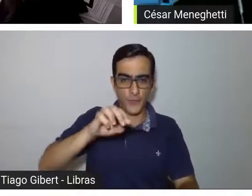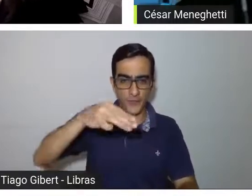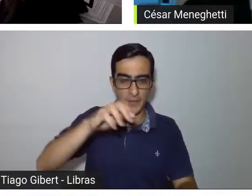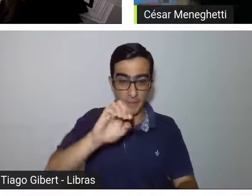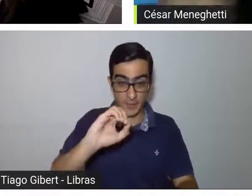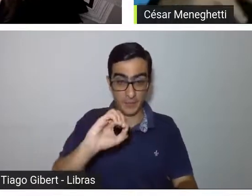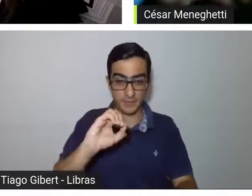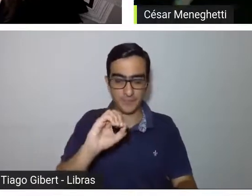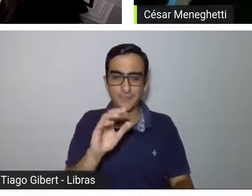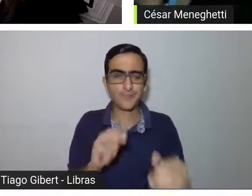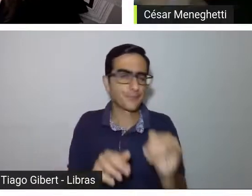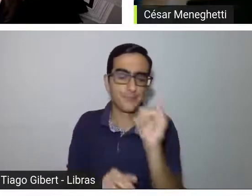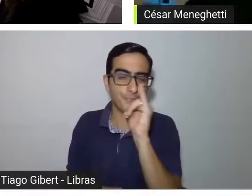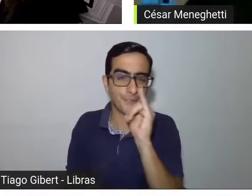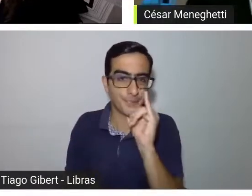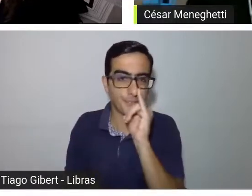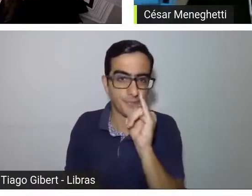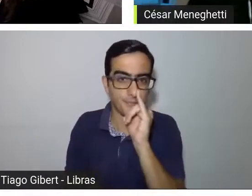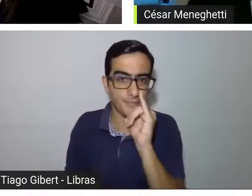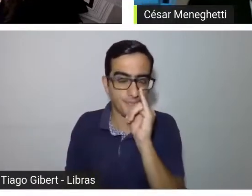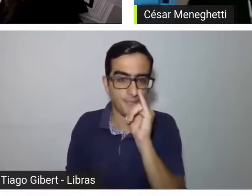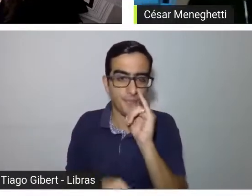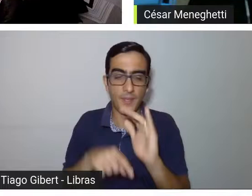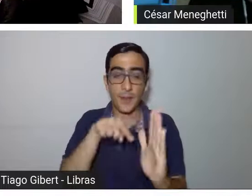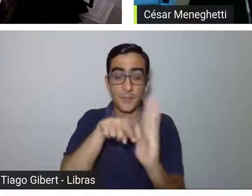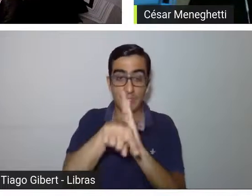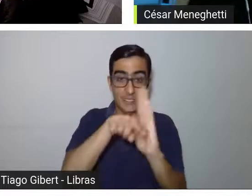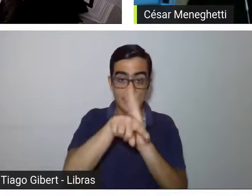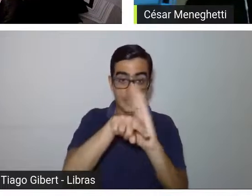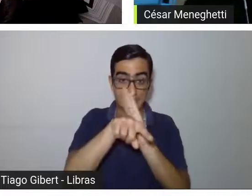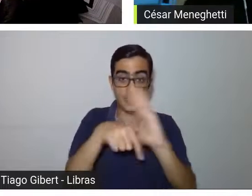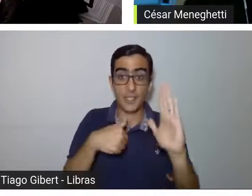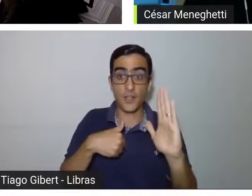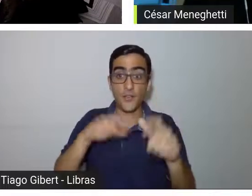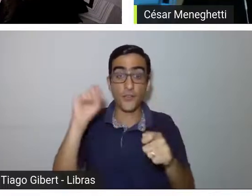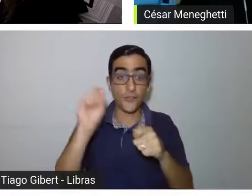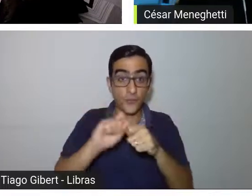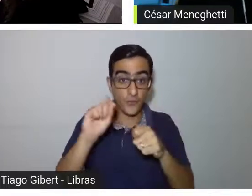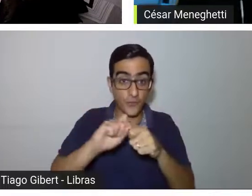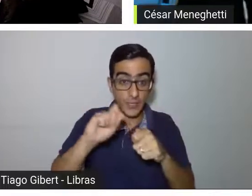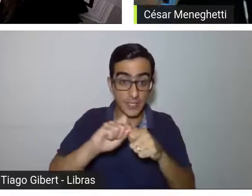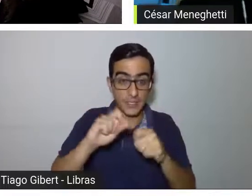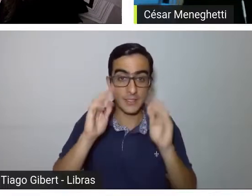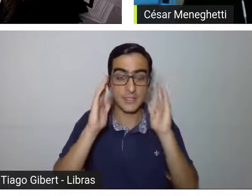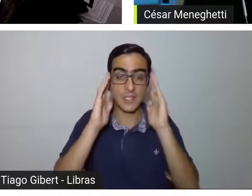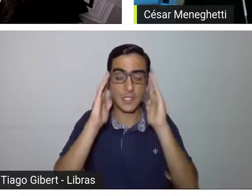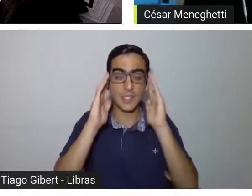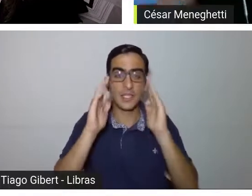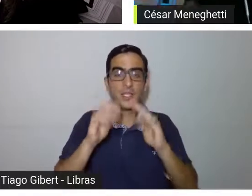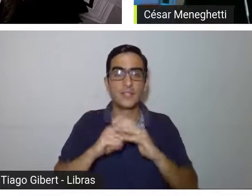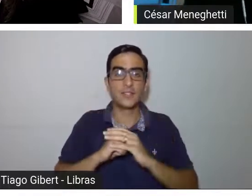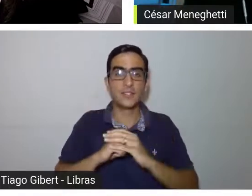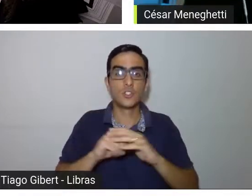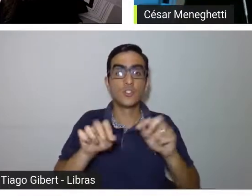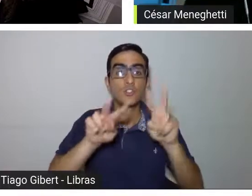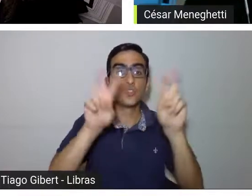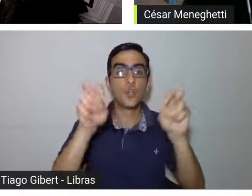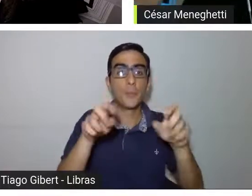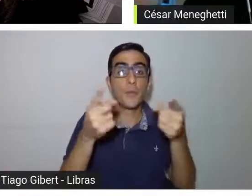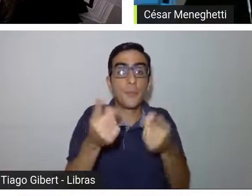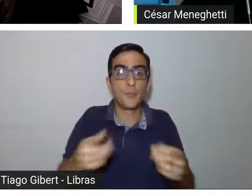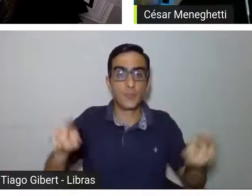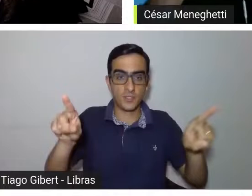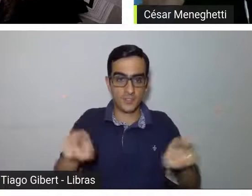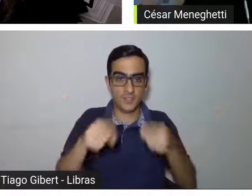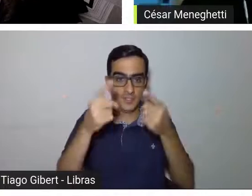única, uma das pesquisas que eu fiz foi sobre a música, né?